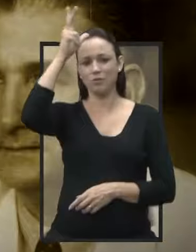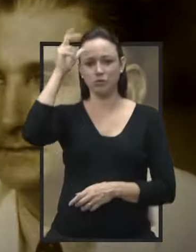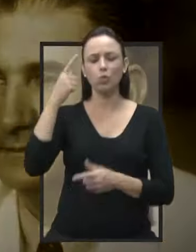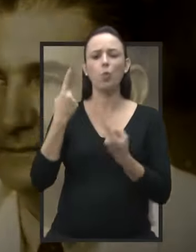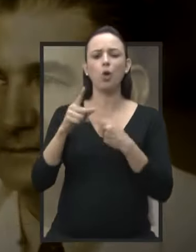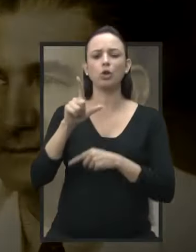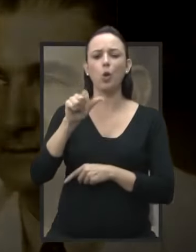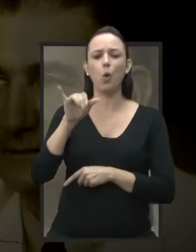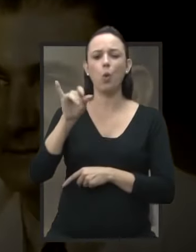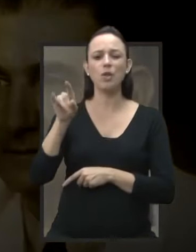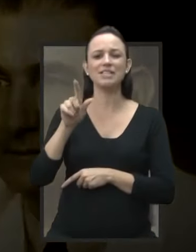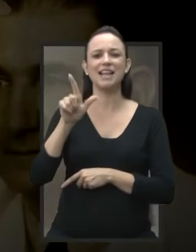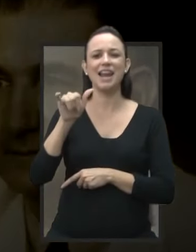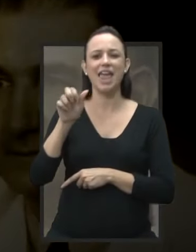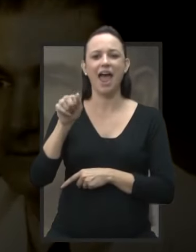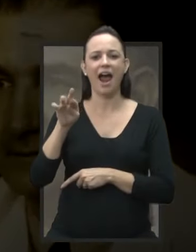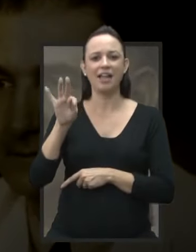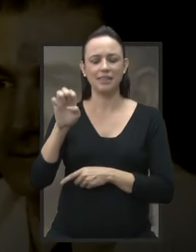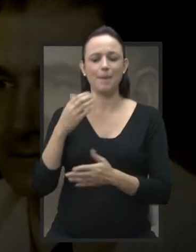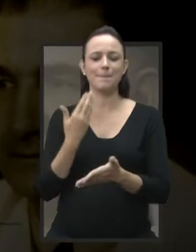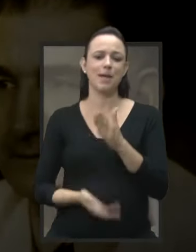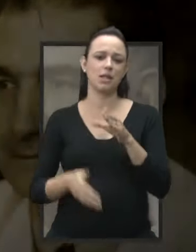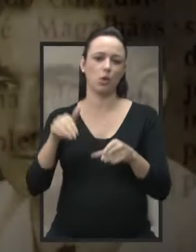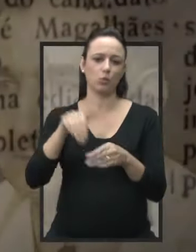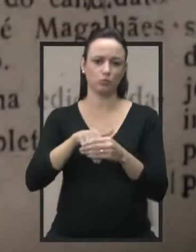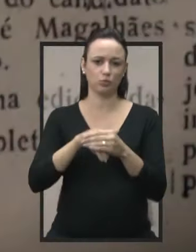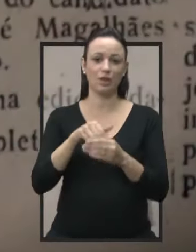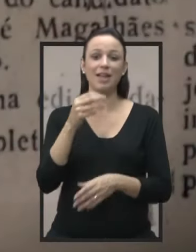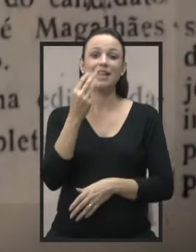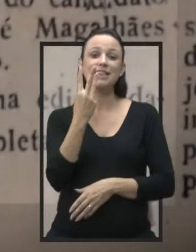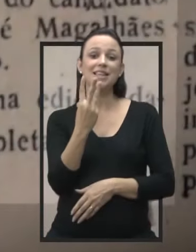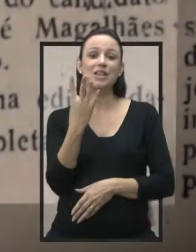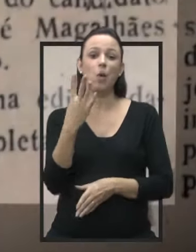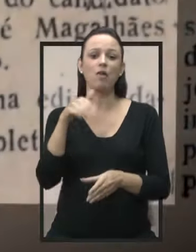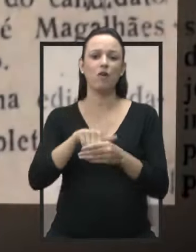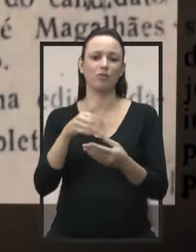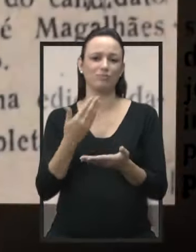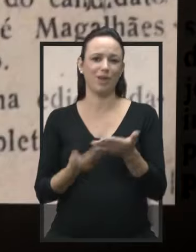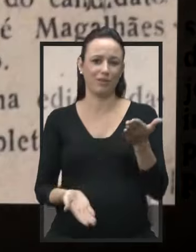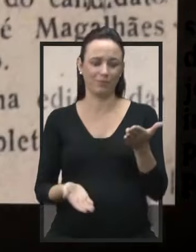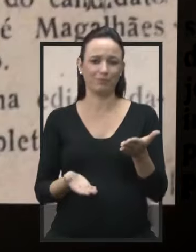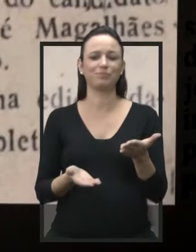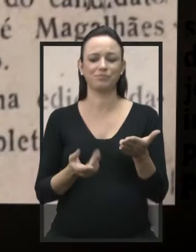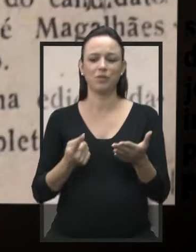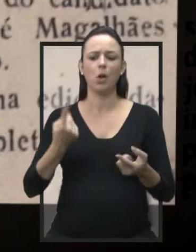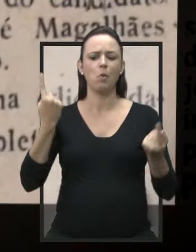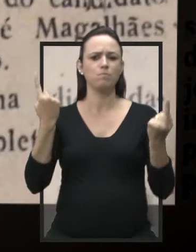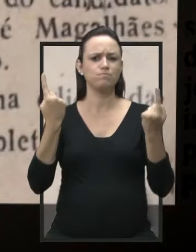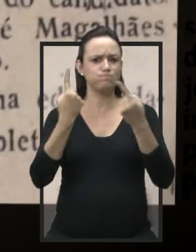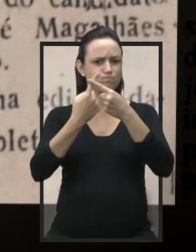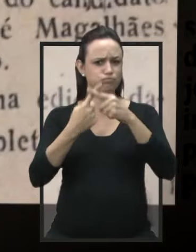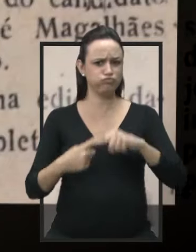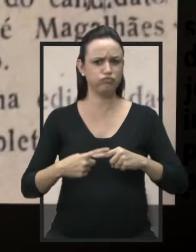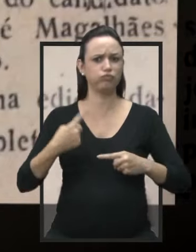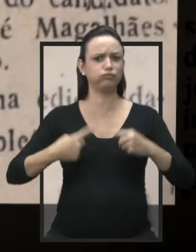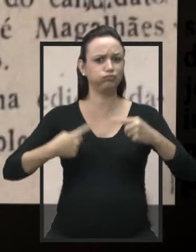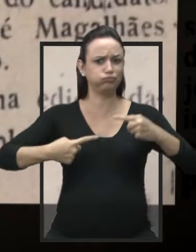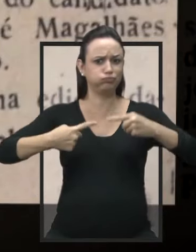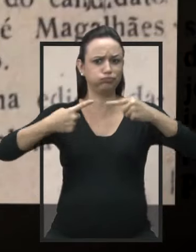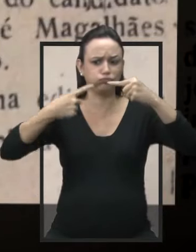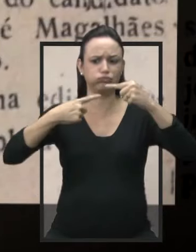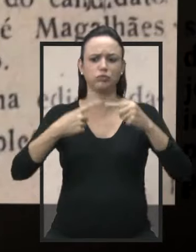Luiz Liarte, mas perdeu as eleições por uma diferença de apenas 34 votos, em disputa bastante